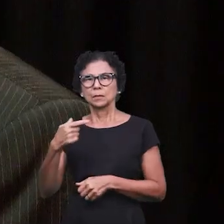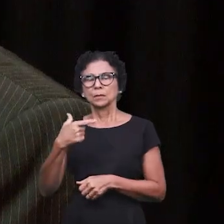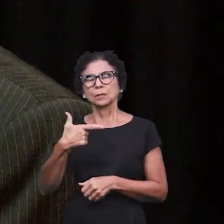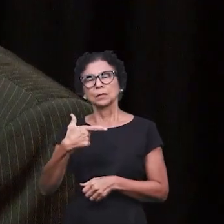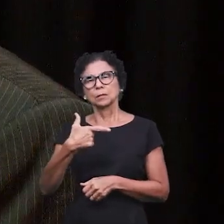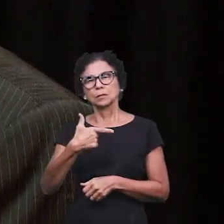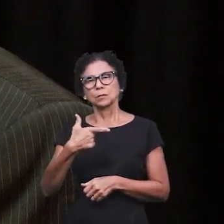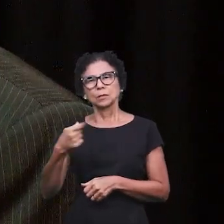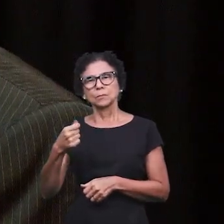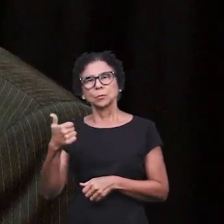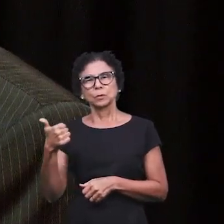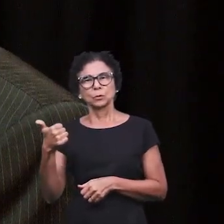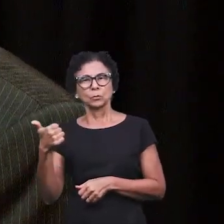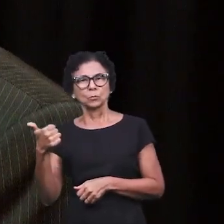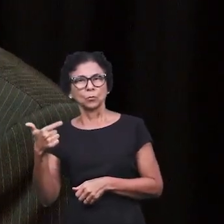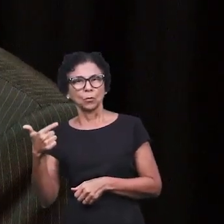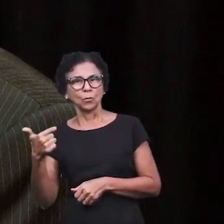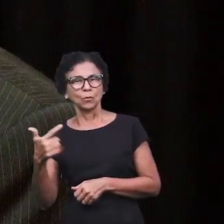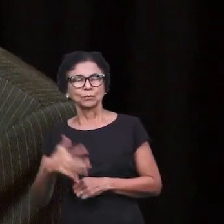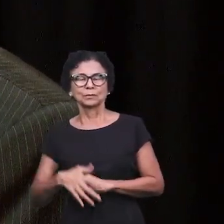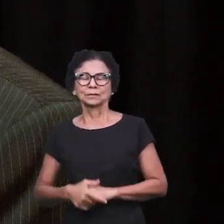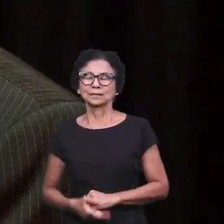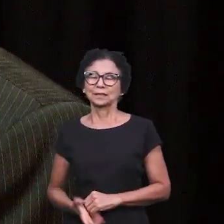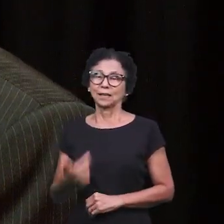2012 foi o ano da colheita, né?